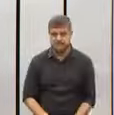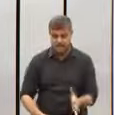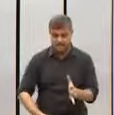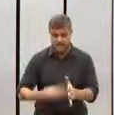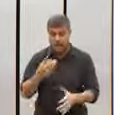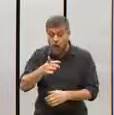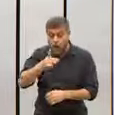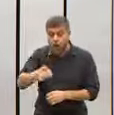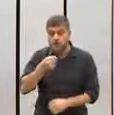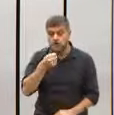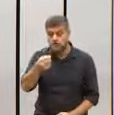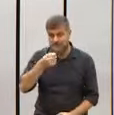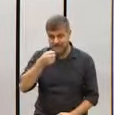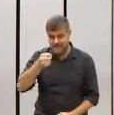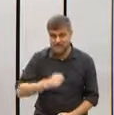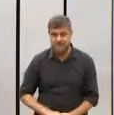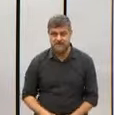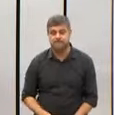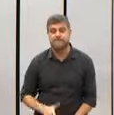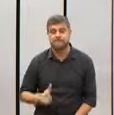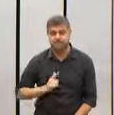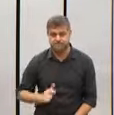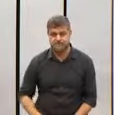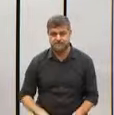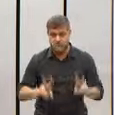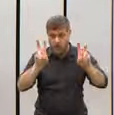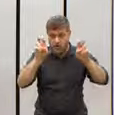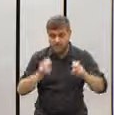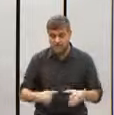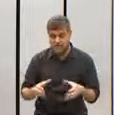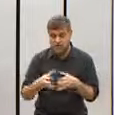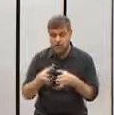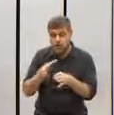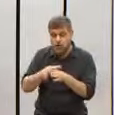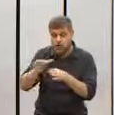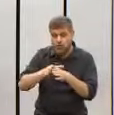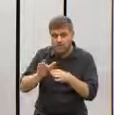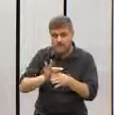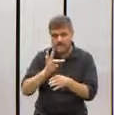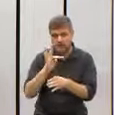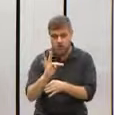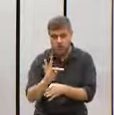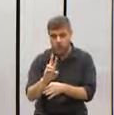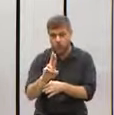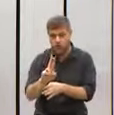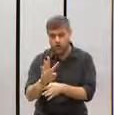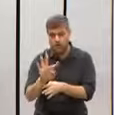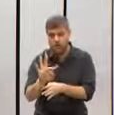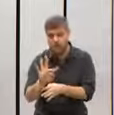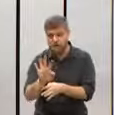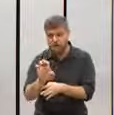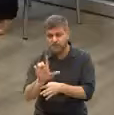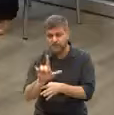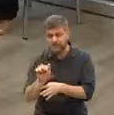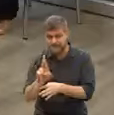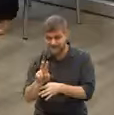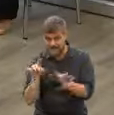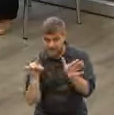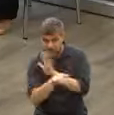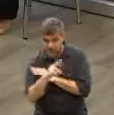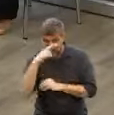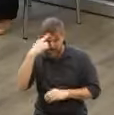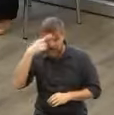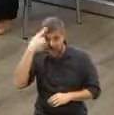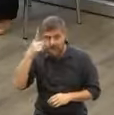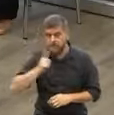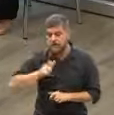Terceiro e último bloco do Questão de Ordem, que hoje fala do Conselho Tutelar, o papel do Conselho Tutelar. E eu perguntei ao Rafael que existe muita